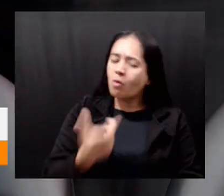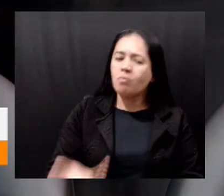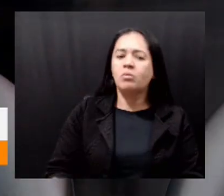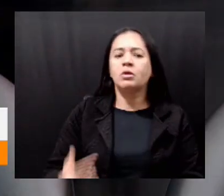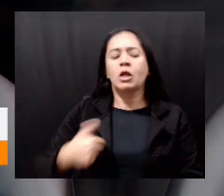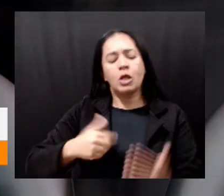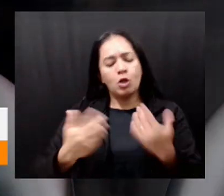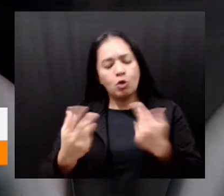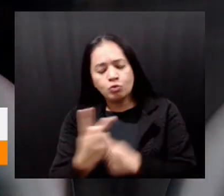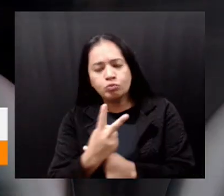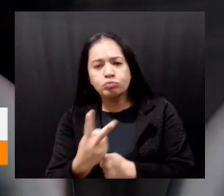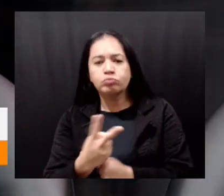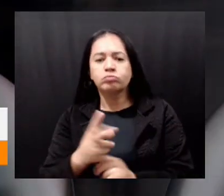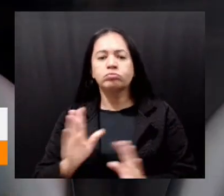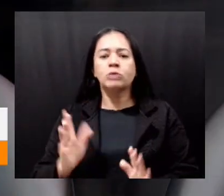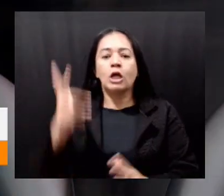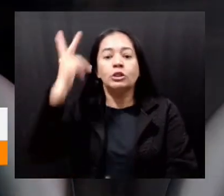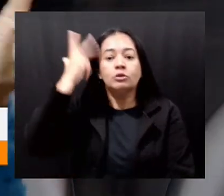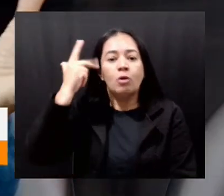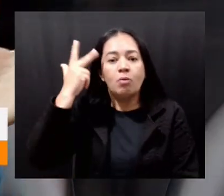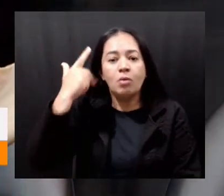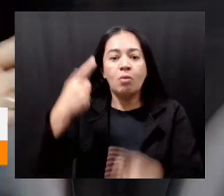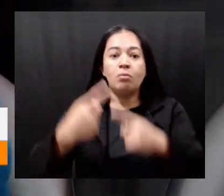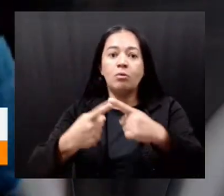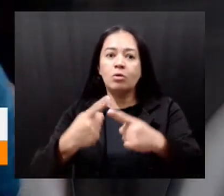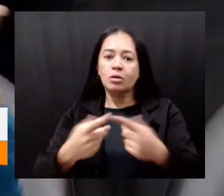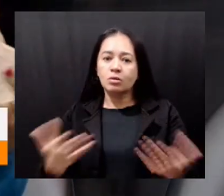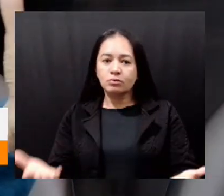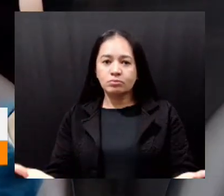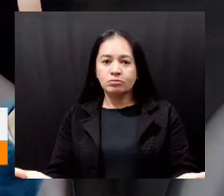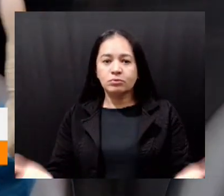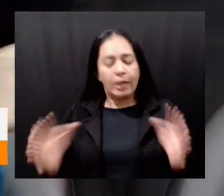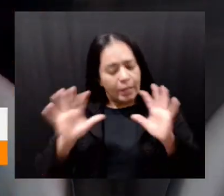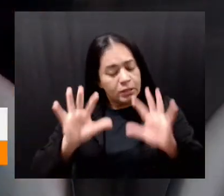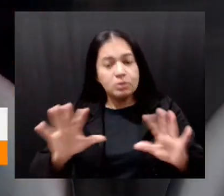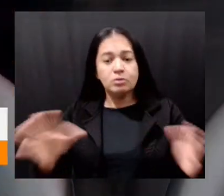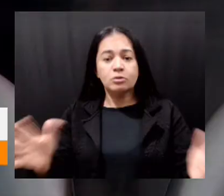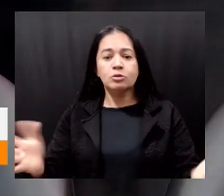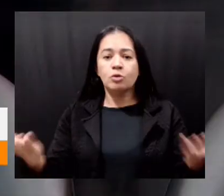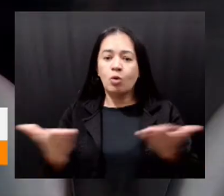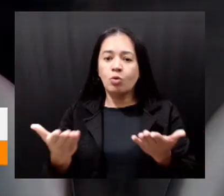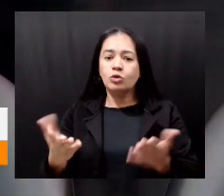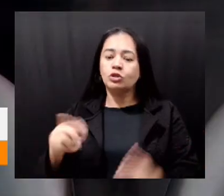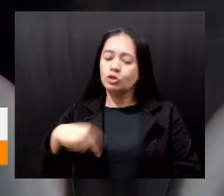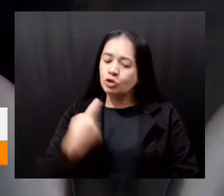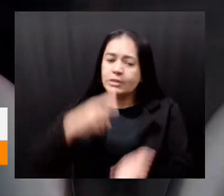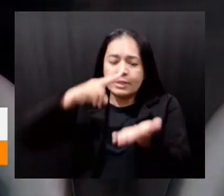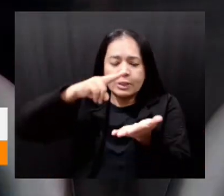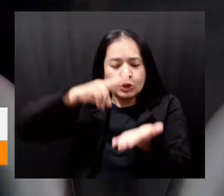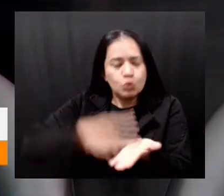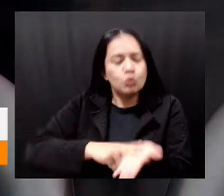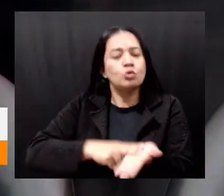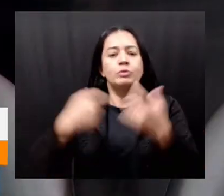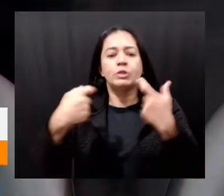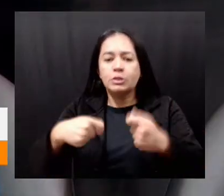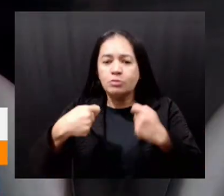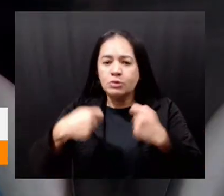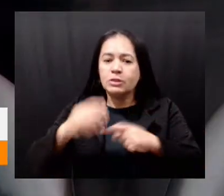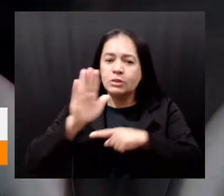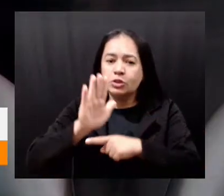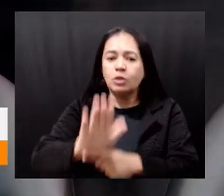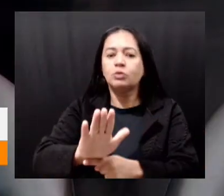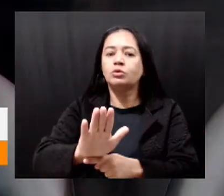Sim. porque é isso. Ou a gente assume que precisa de ajuda, né? Uhum. E